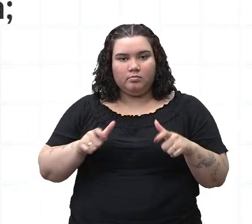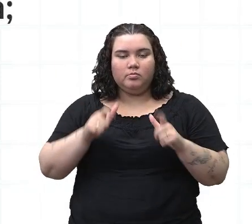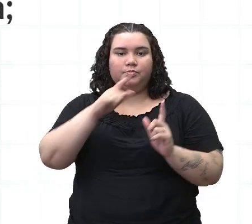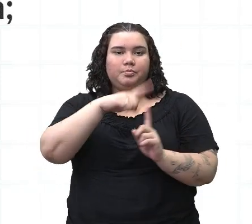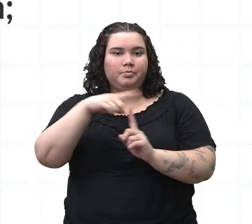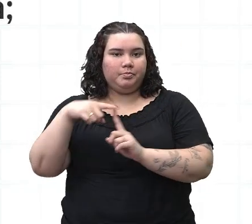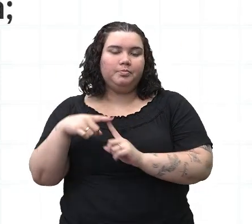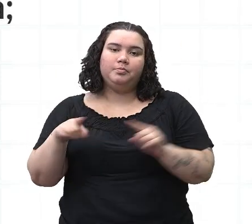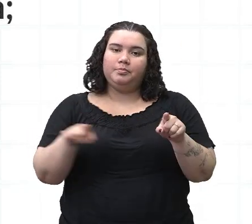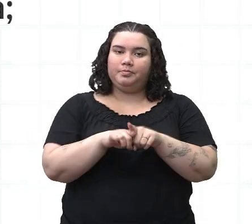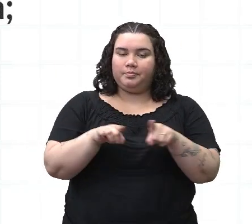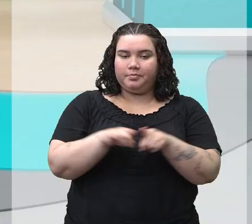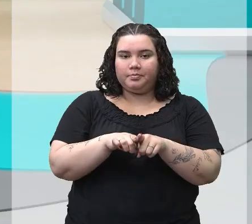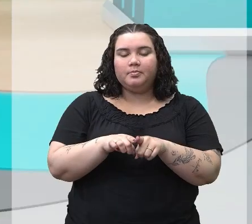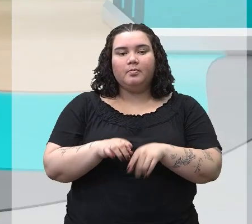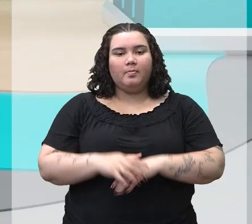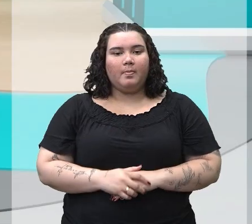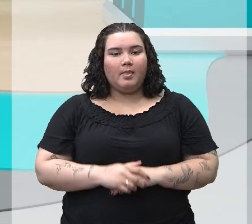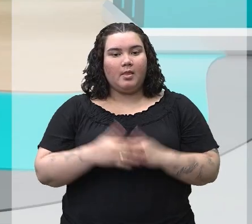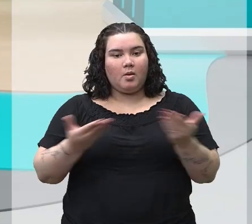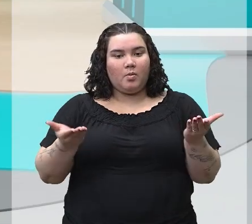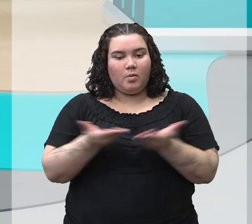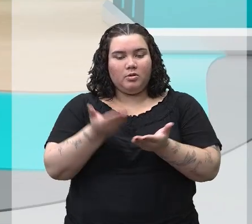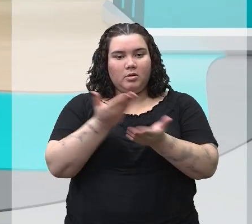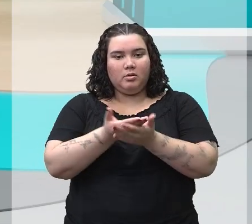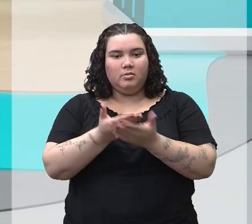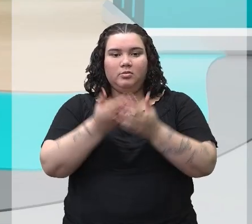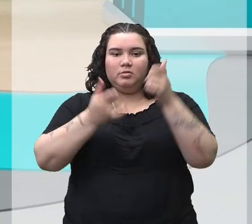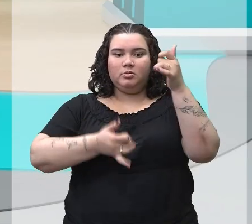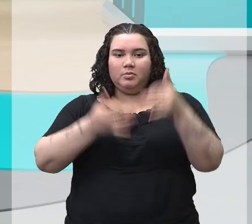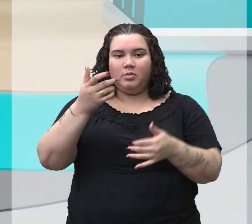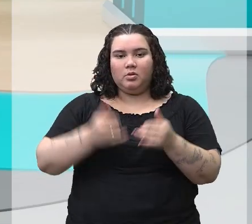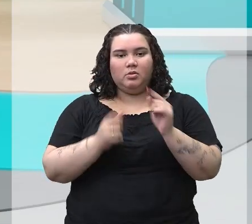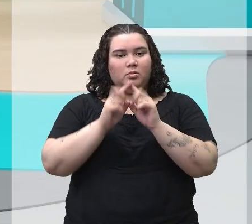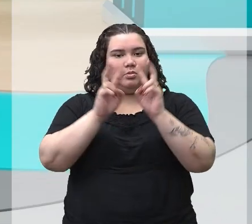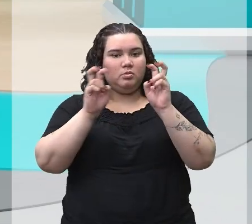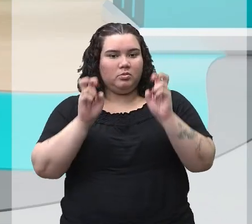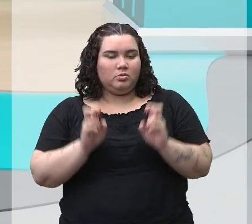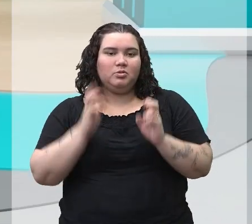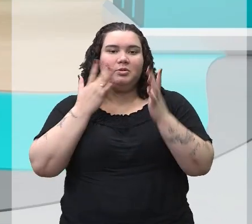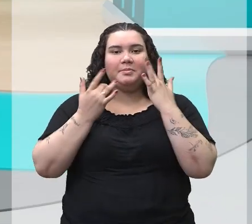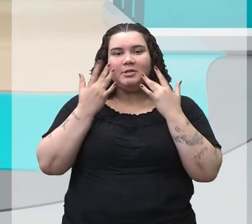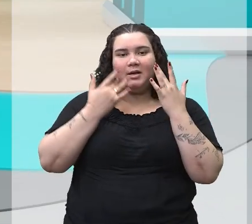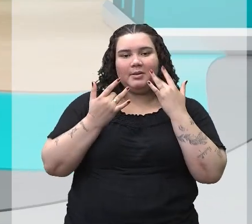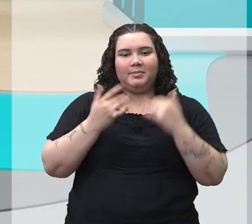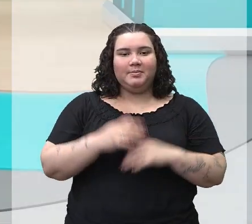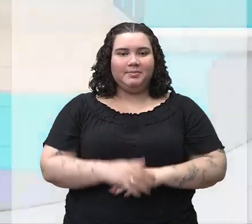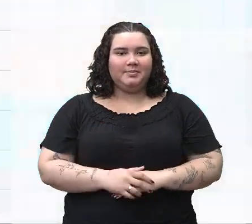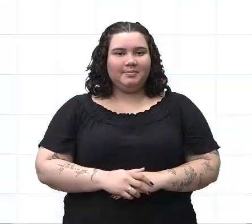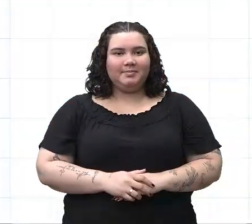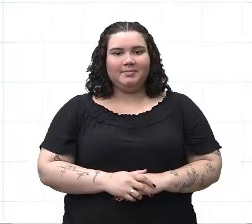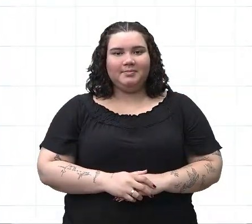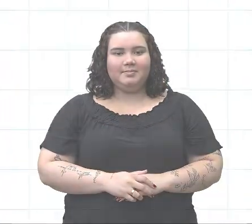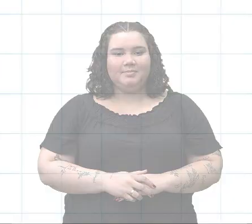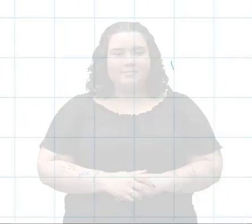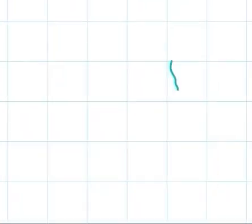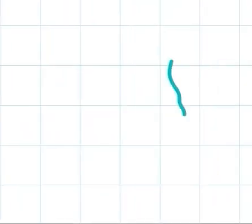formas e espaços. Então, nesta aula, nós vamos conversar um pouco sobre o teatro.